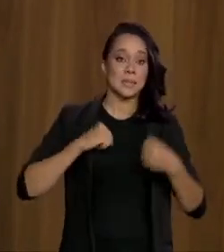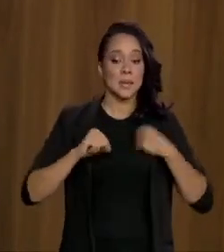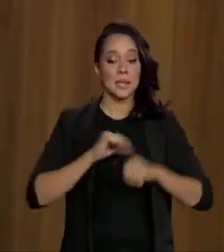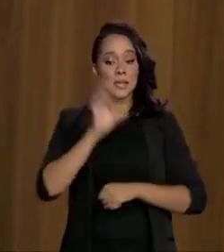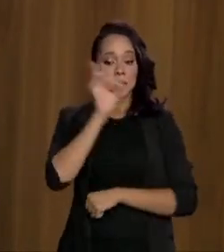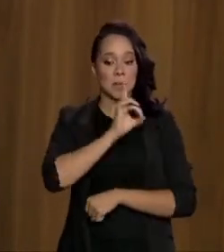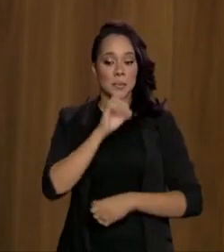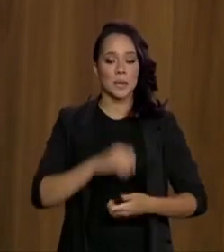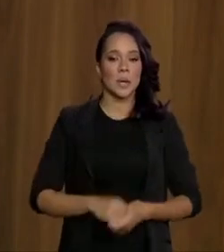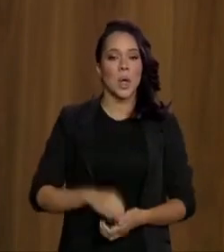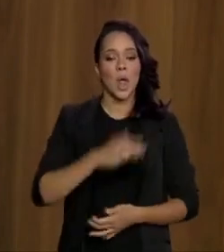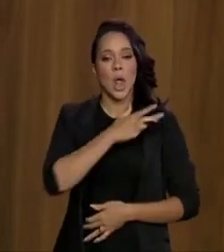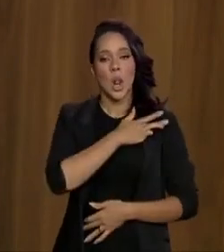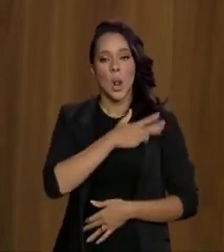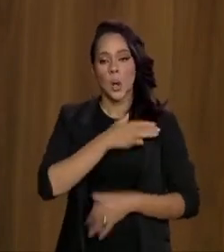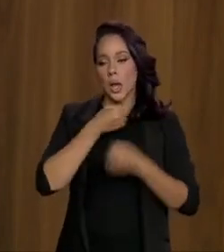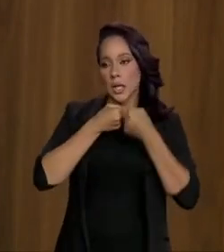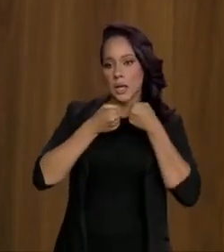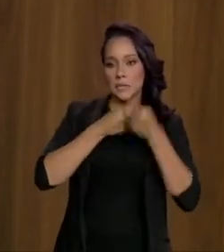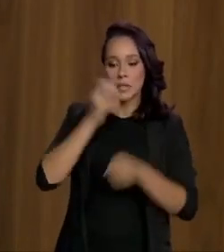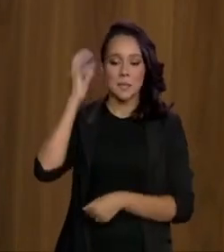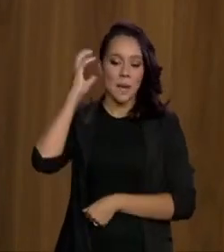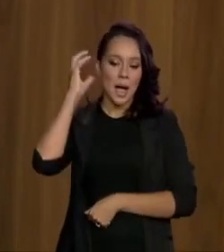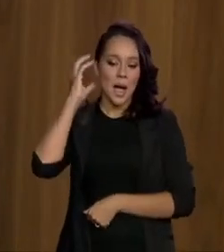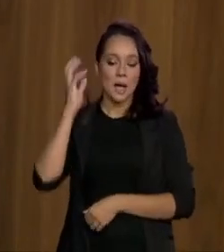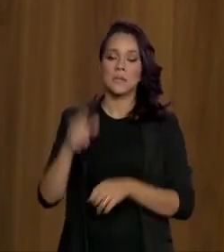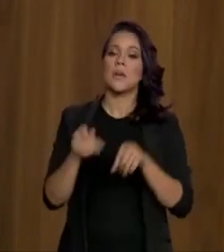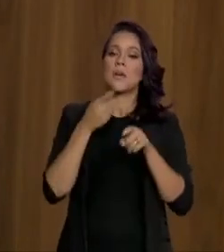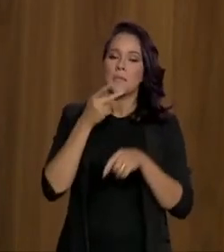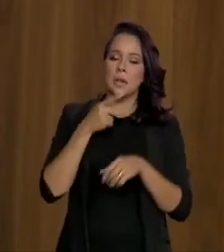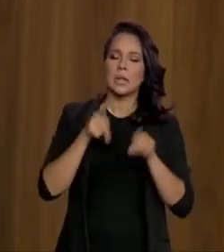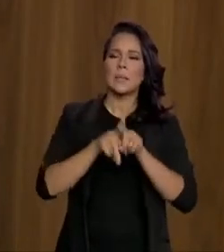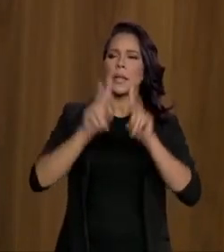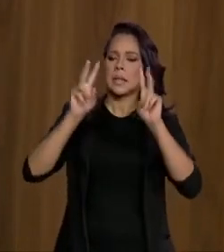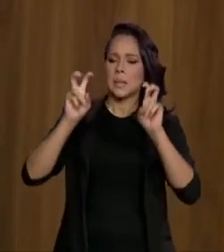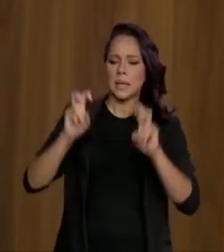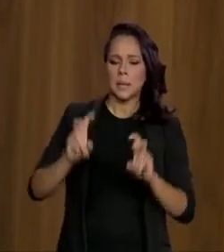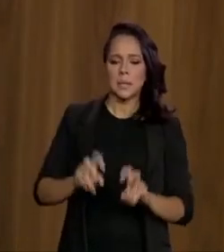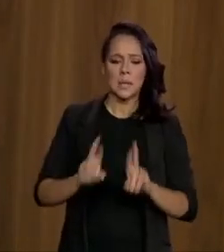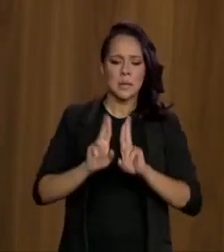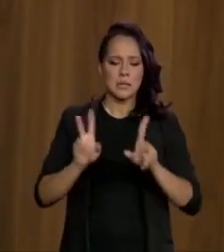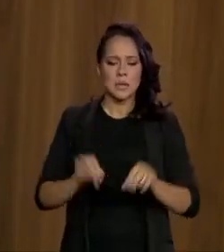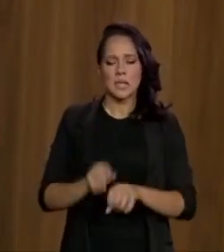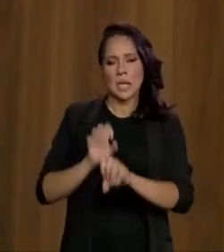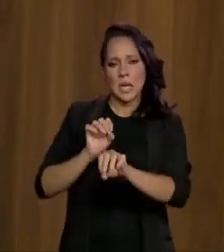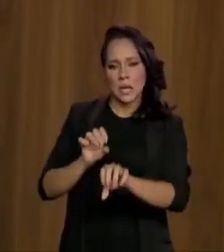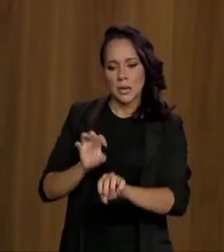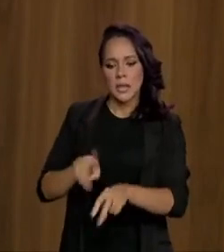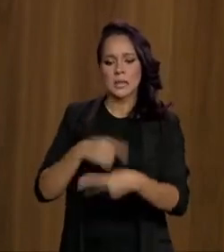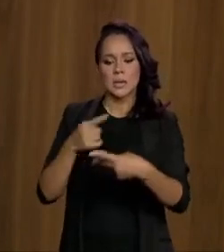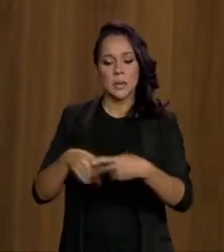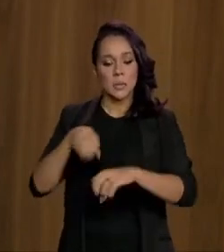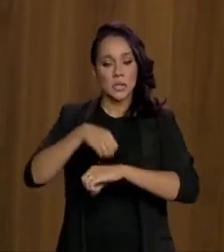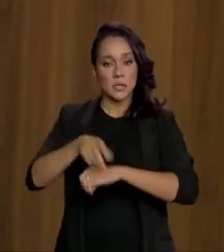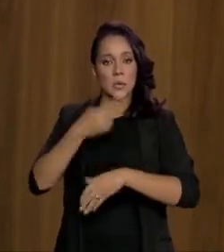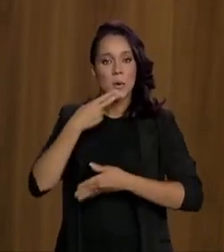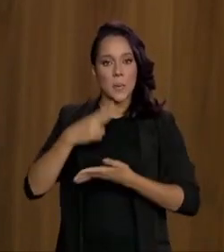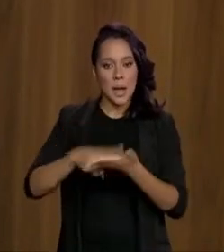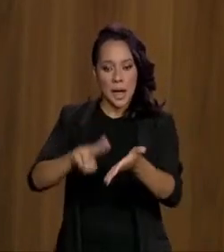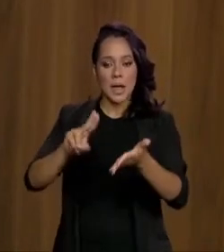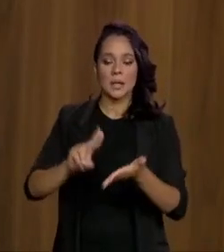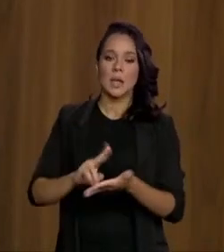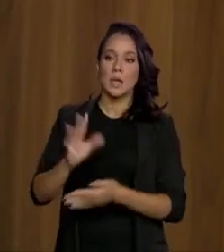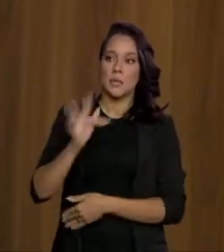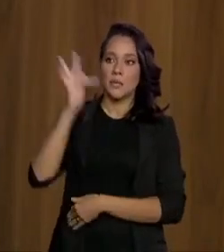domingo. Lula deu uma entrevista para uma rádio, falou também de diversos assuntos, inclusive educação, depois divulgou uma carta ali, carta